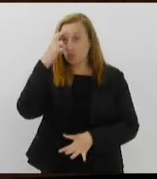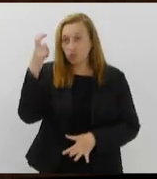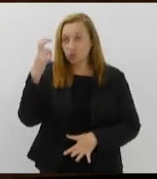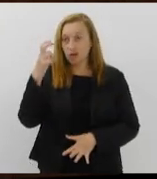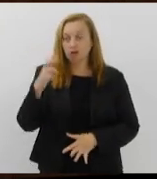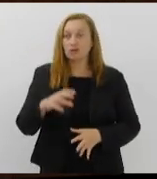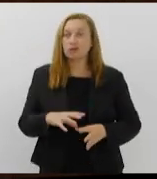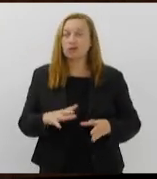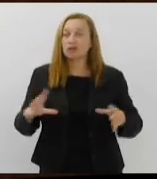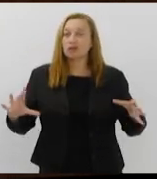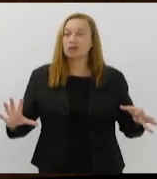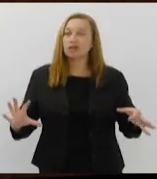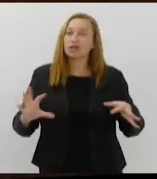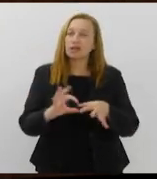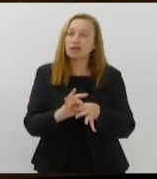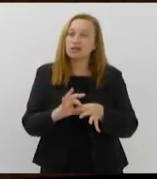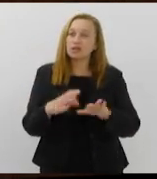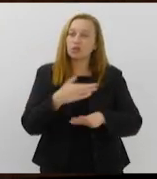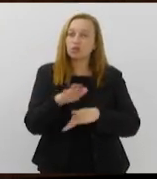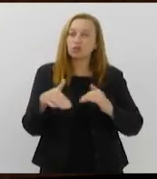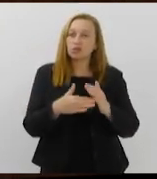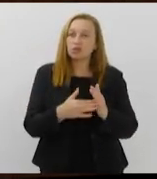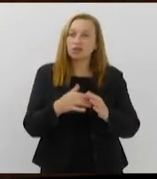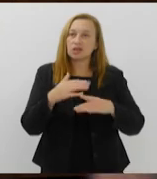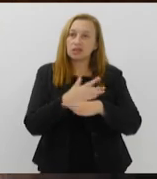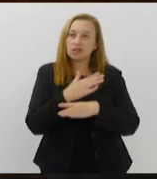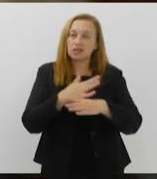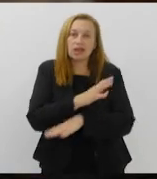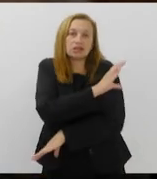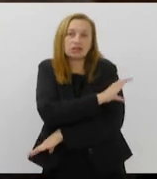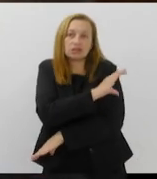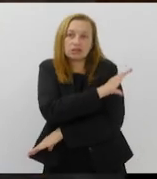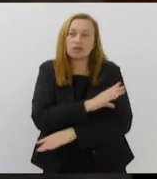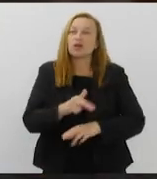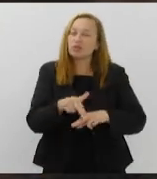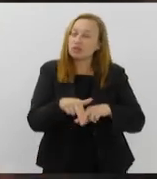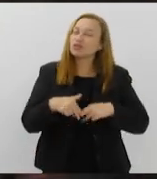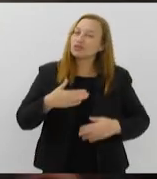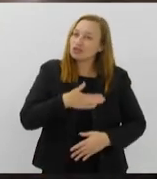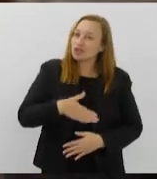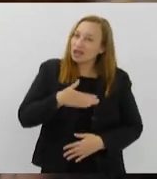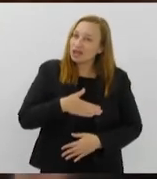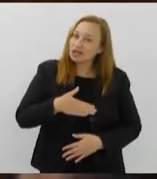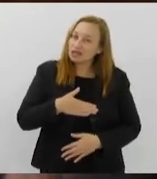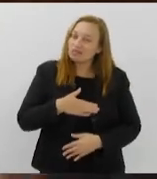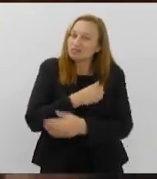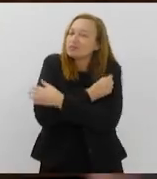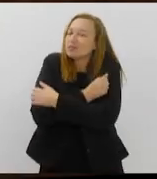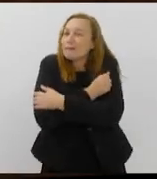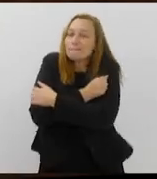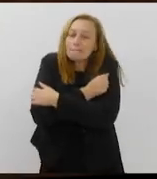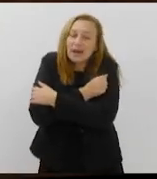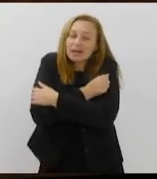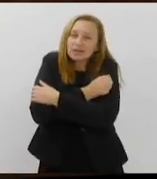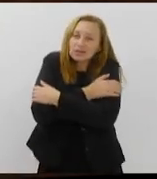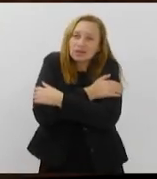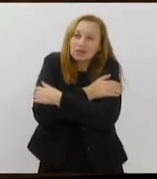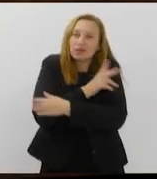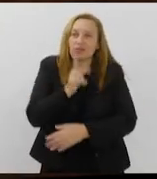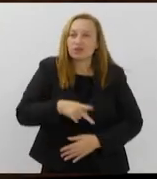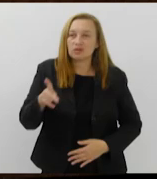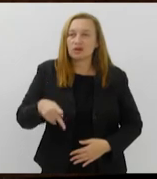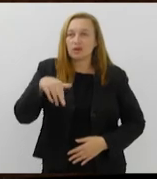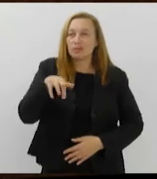a integração com toda a cidade de Campos. Aí, por isso, eu gostaria de mandar um forte abraço para a professora